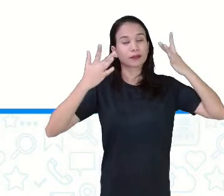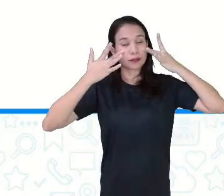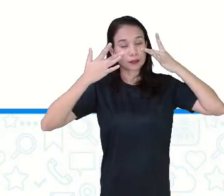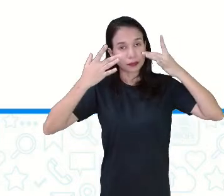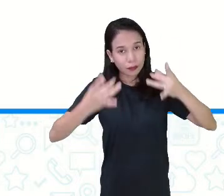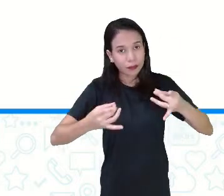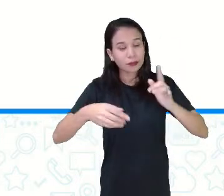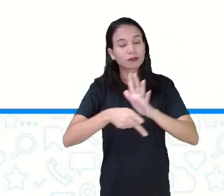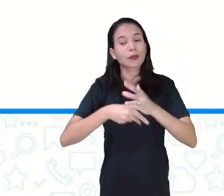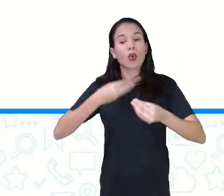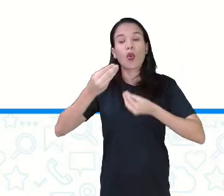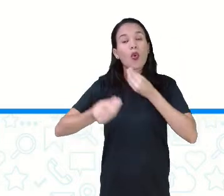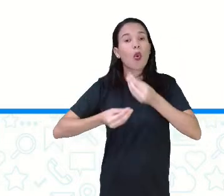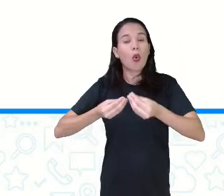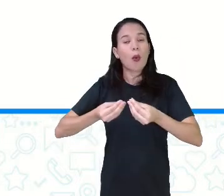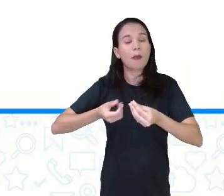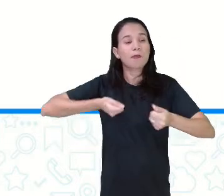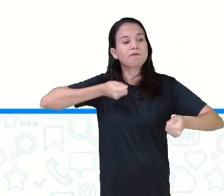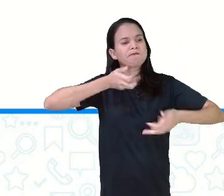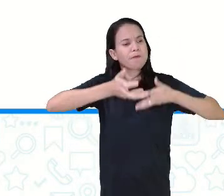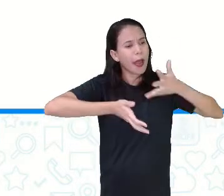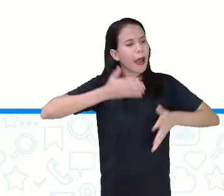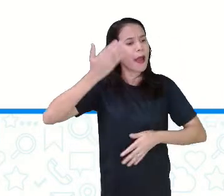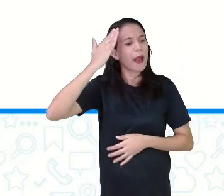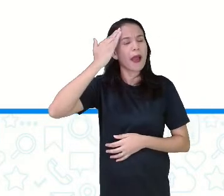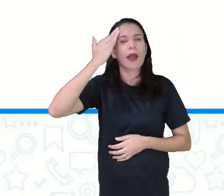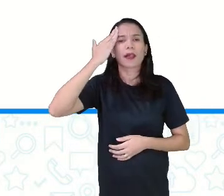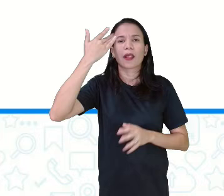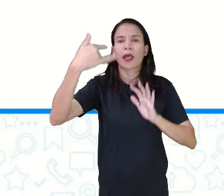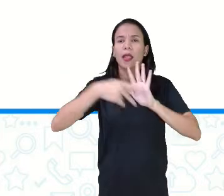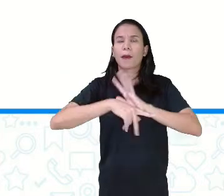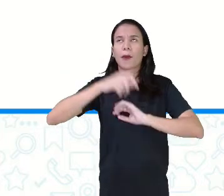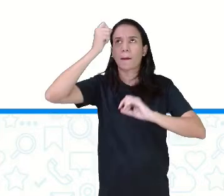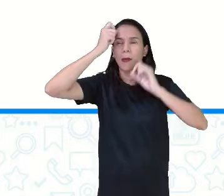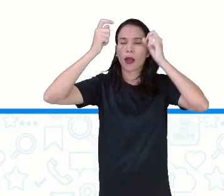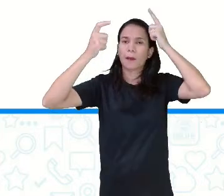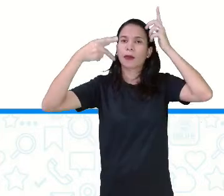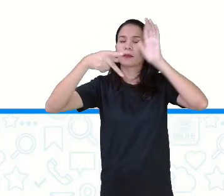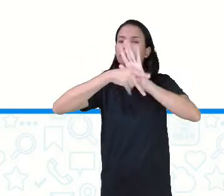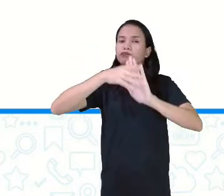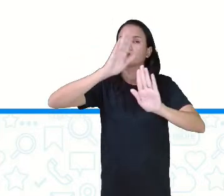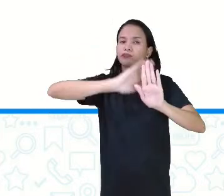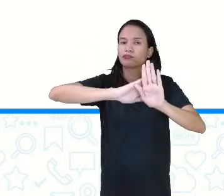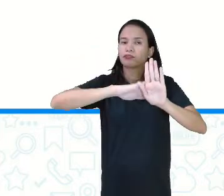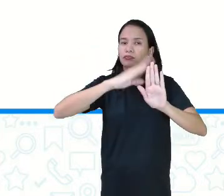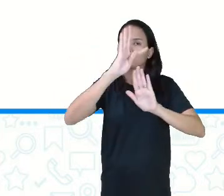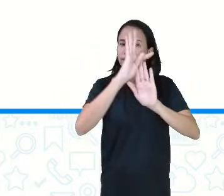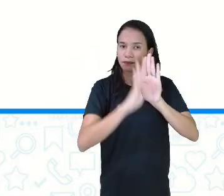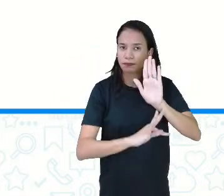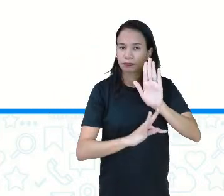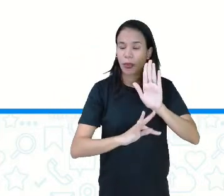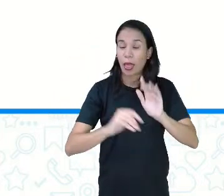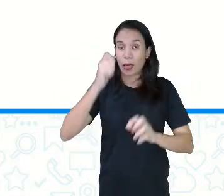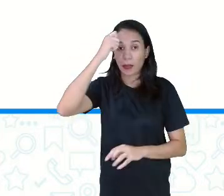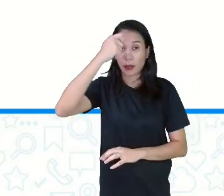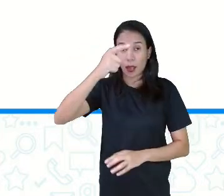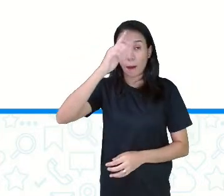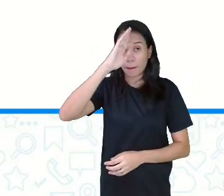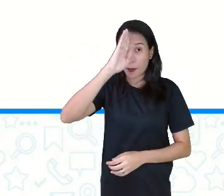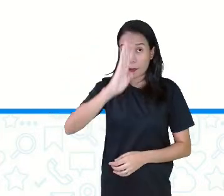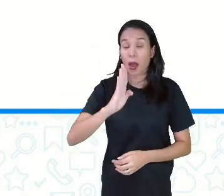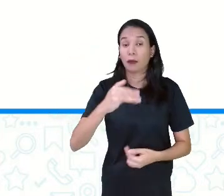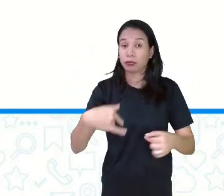na pronúncia, a gente compreender as ideias do texto, as ideias principais, as ideias